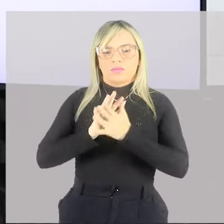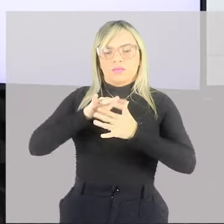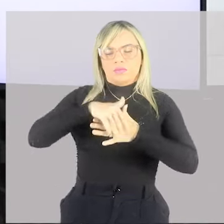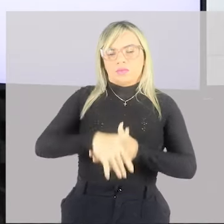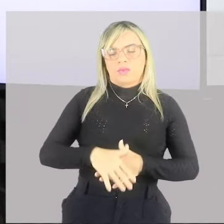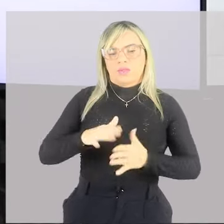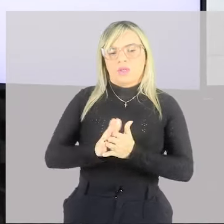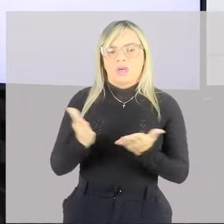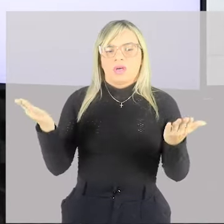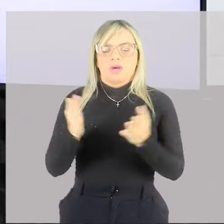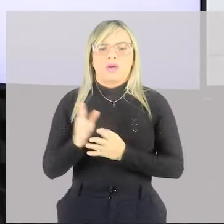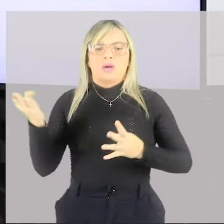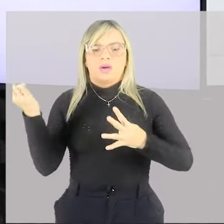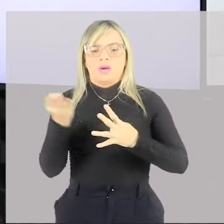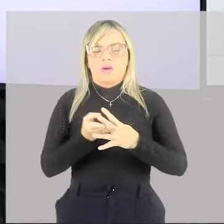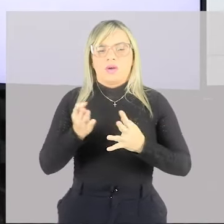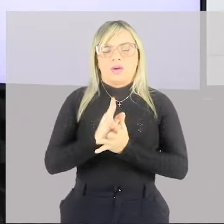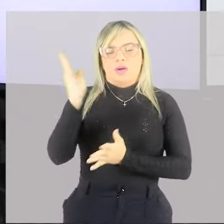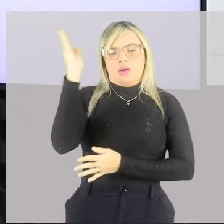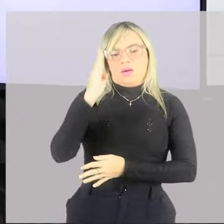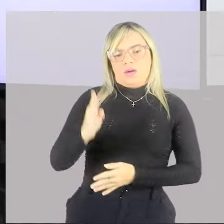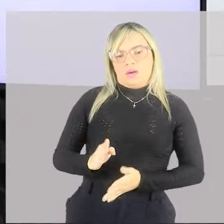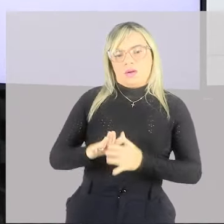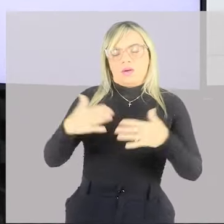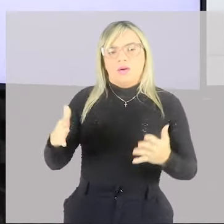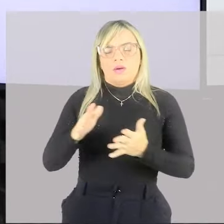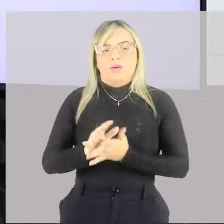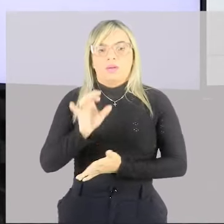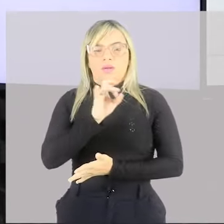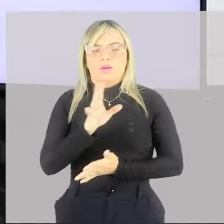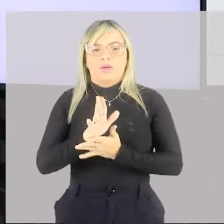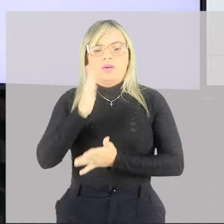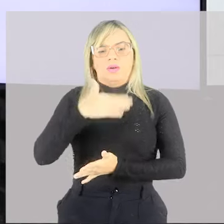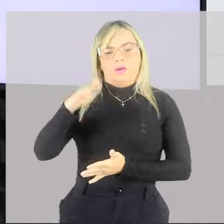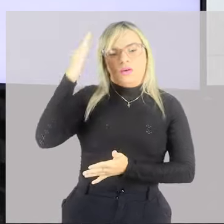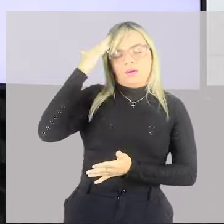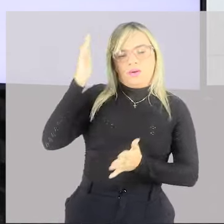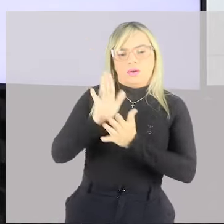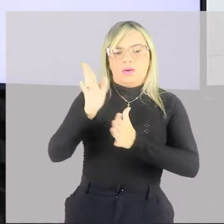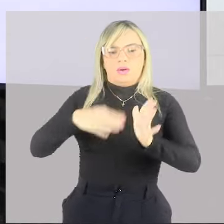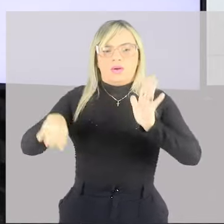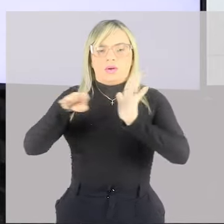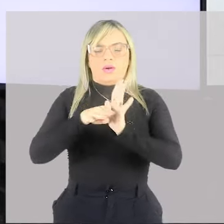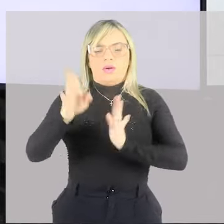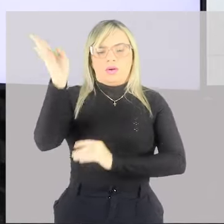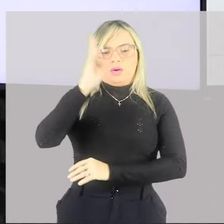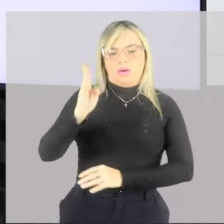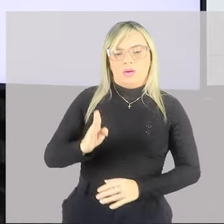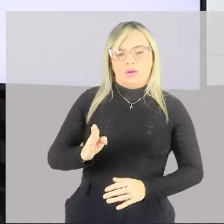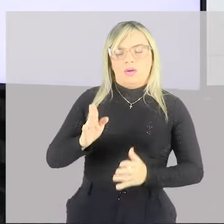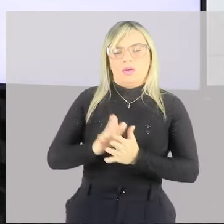entramos em Barroco Brasileiro só pra gente entender o Barroco Brasileiro ele chega ao Brasil lá por meados do século